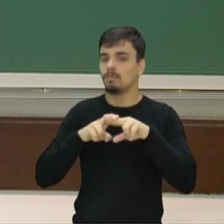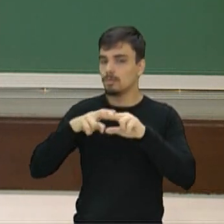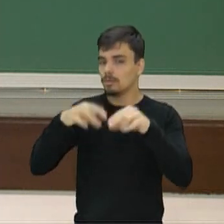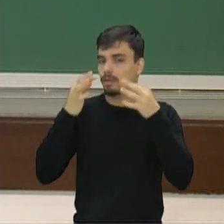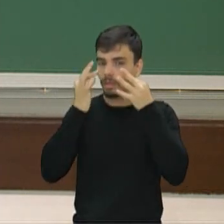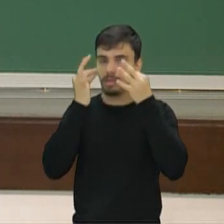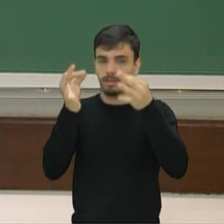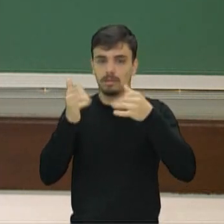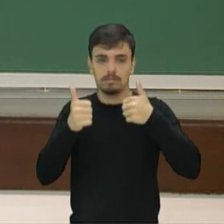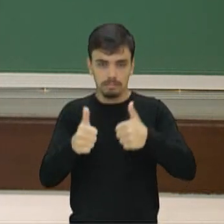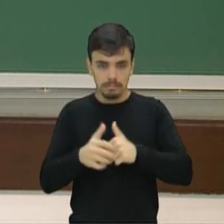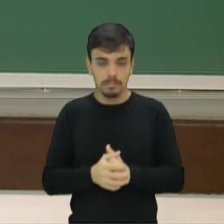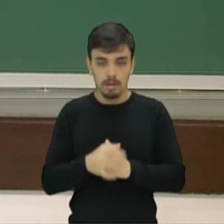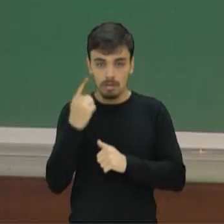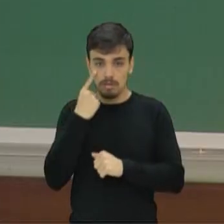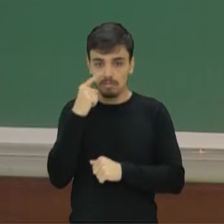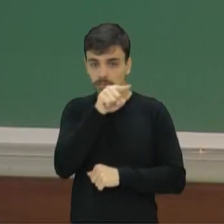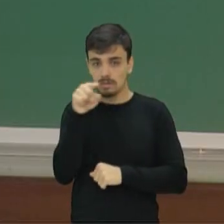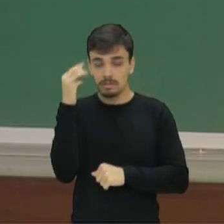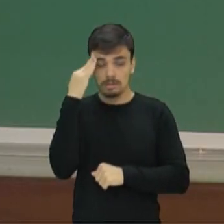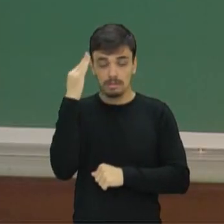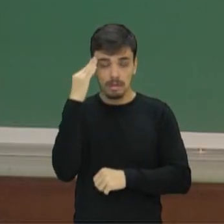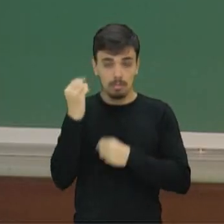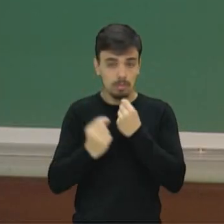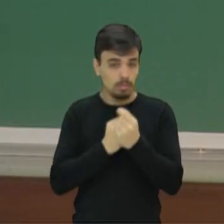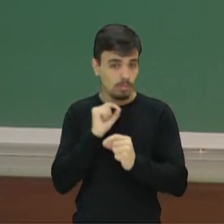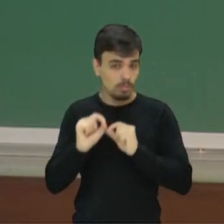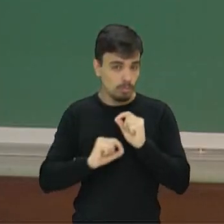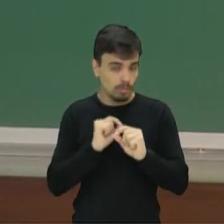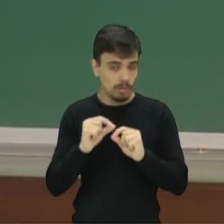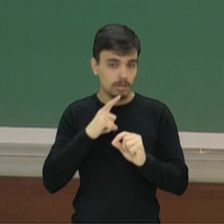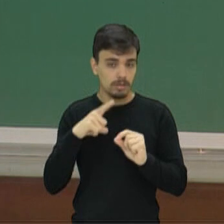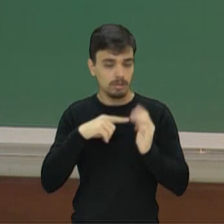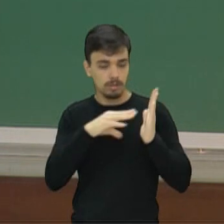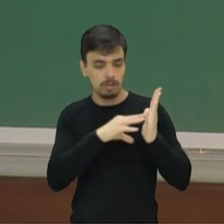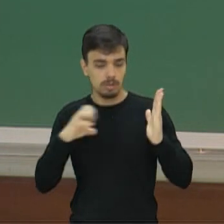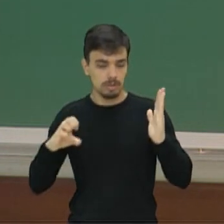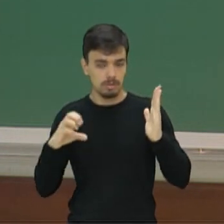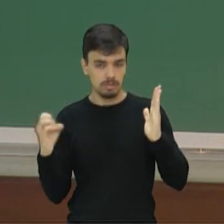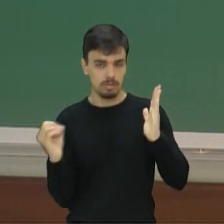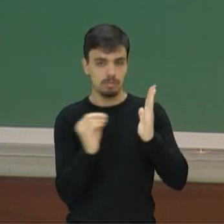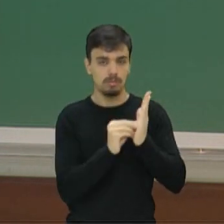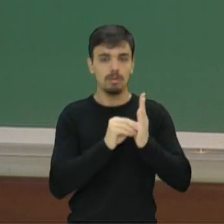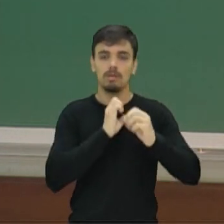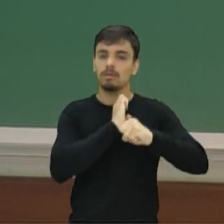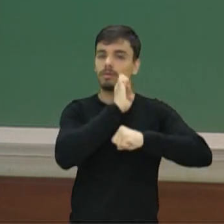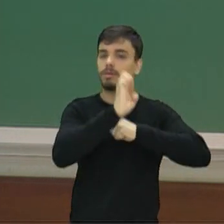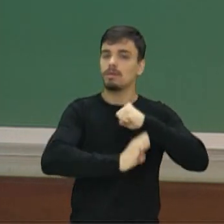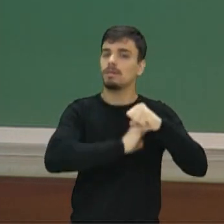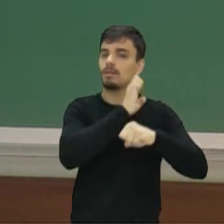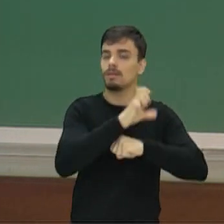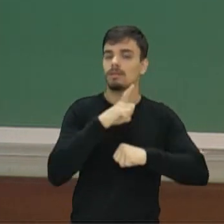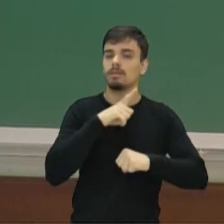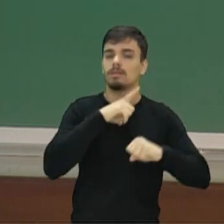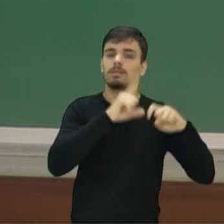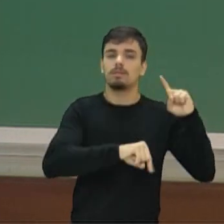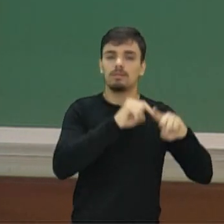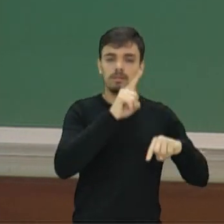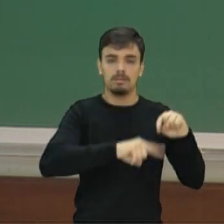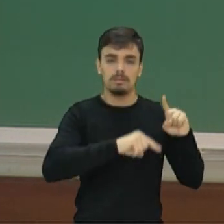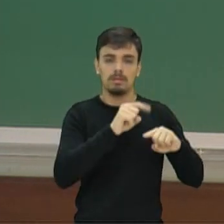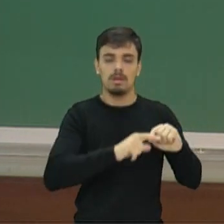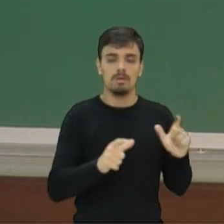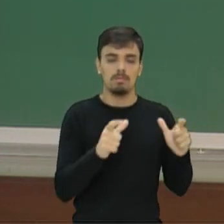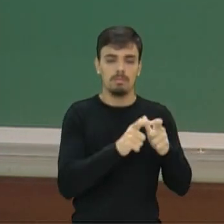Olha só, você sabe que quando eu retiro ou quando eu coloco elétrons, a matéria ela vai manifestar cargas